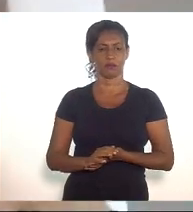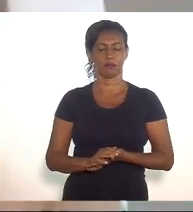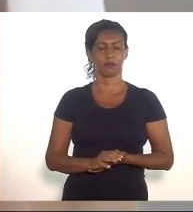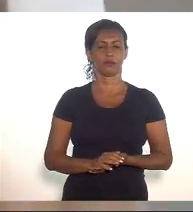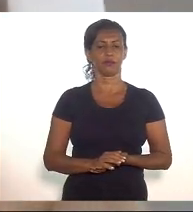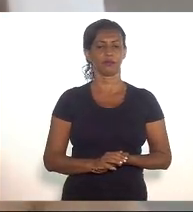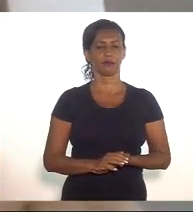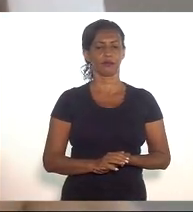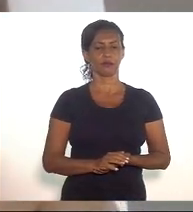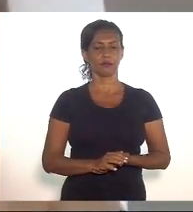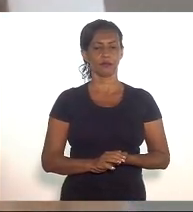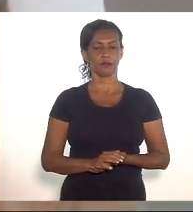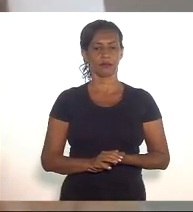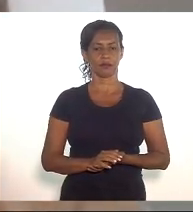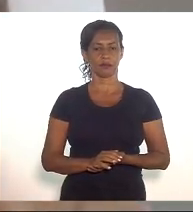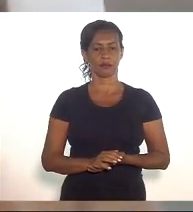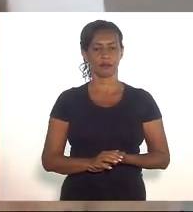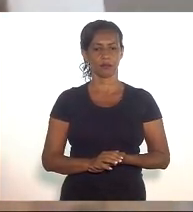já fundamentada,